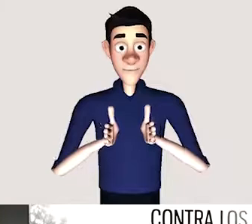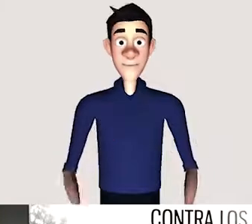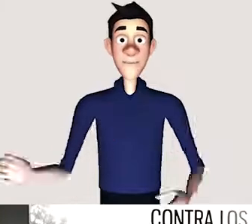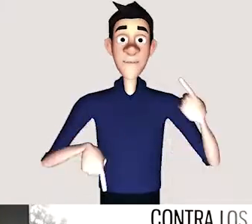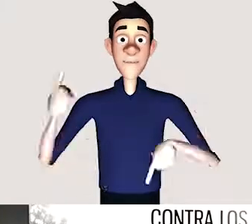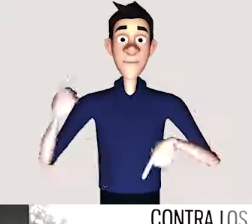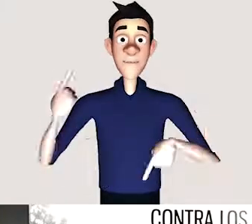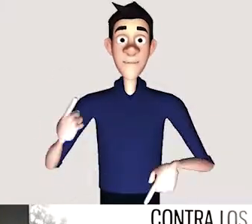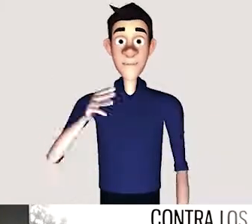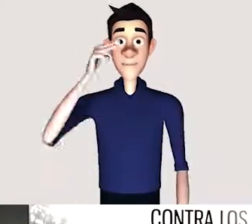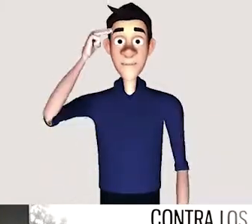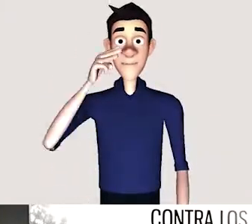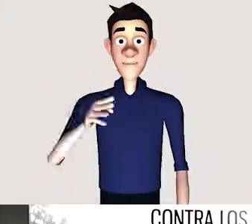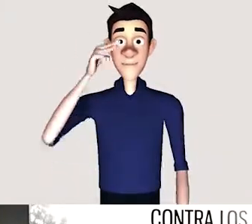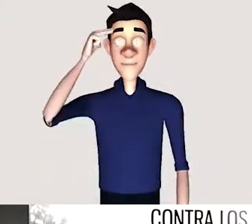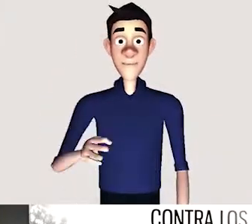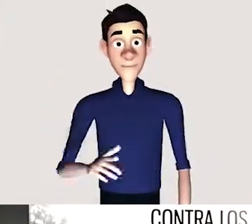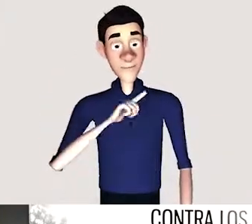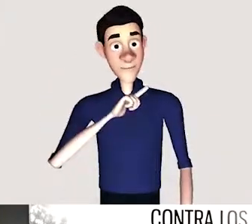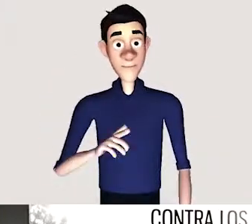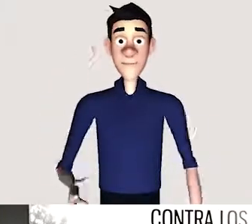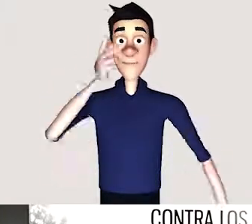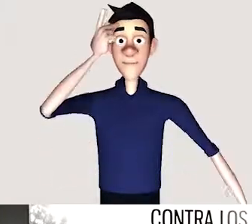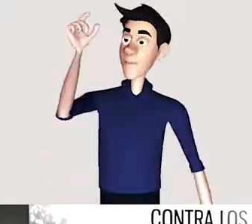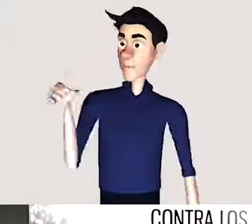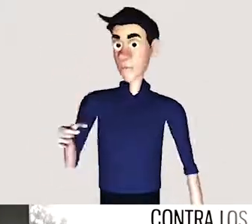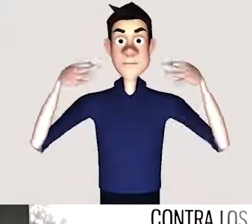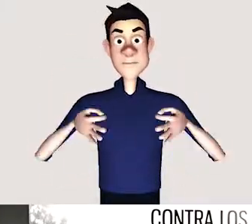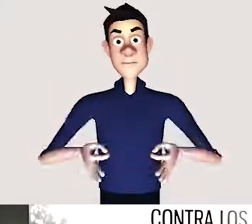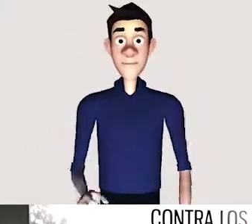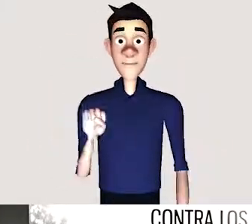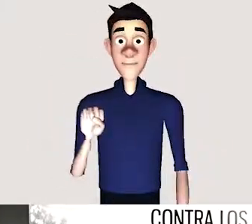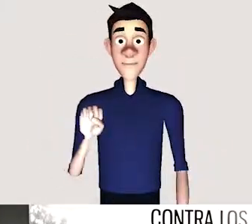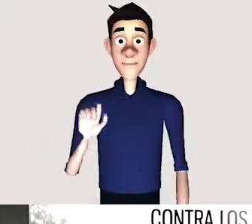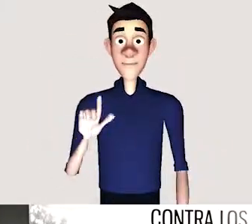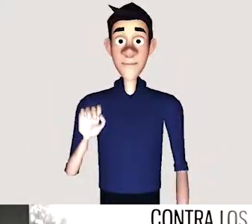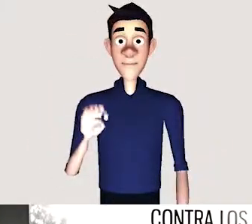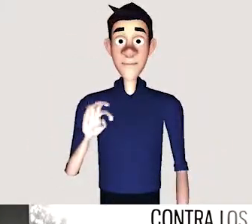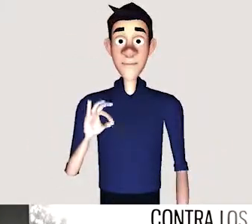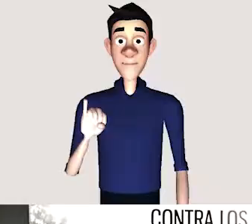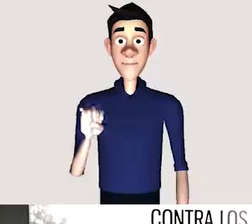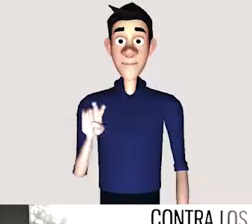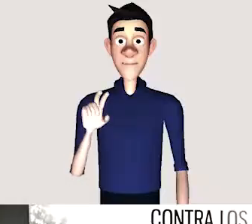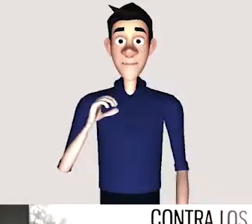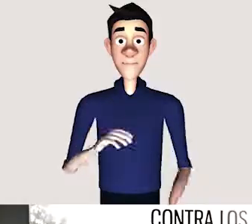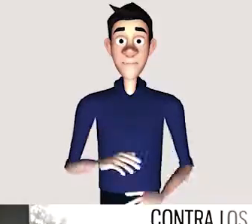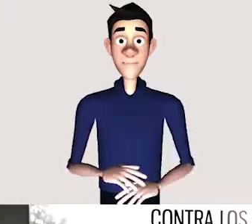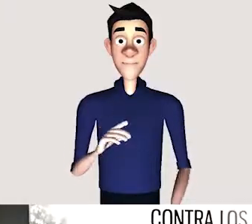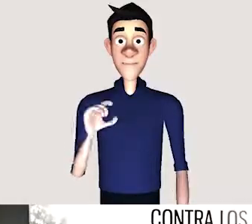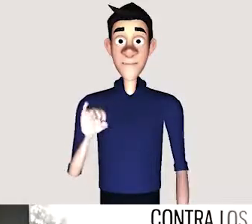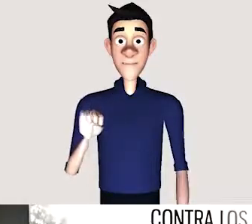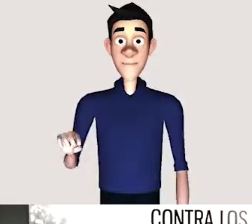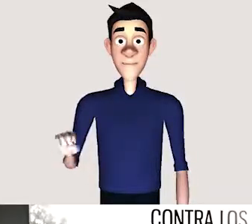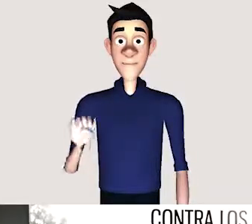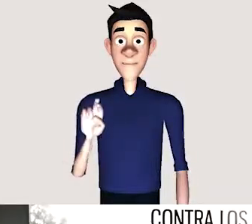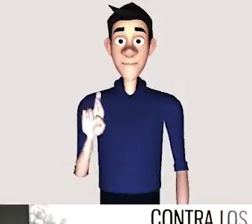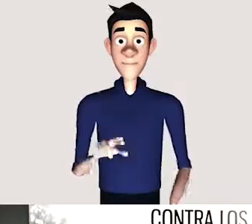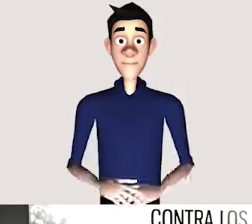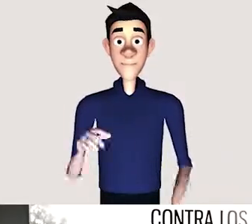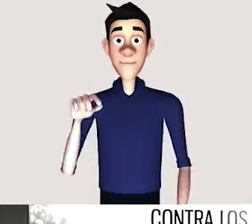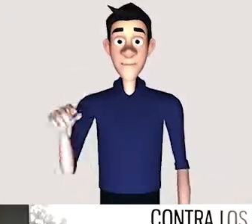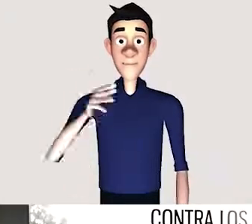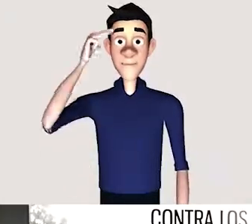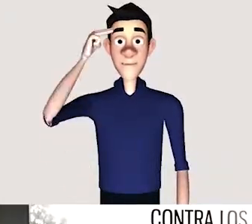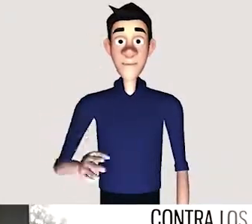Ao dizer que a memória tem um caráter seletivo, eu estou também, com isso, indicando que a memória tem um caráter